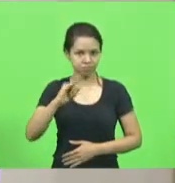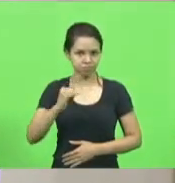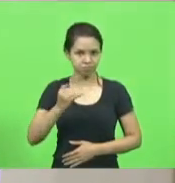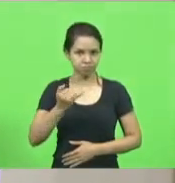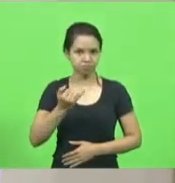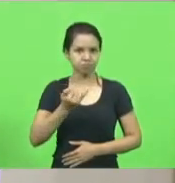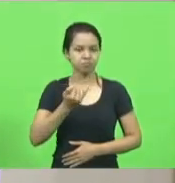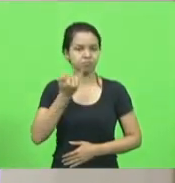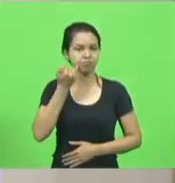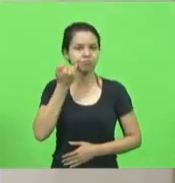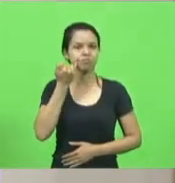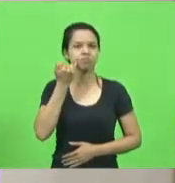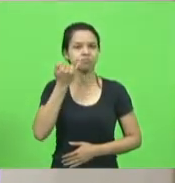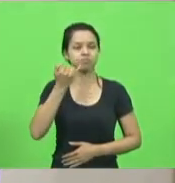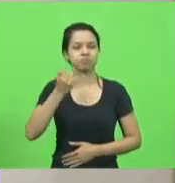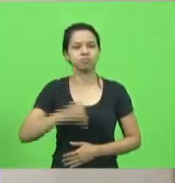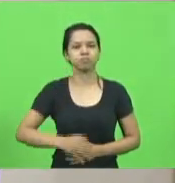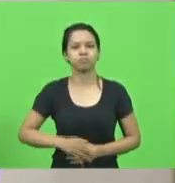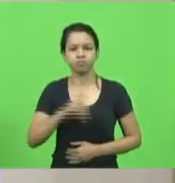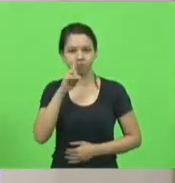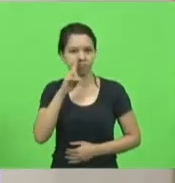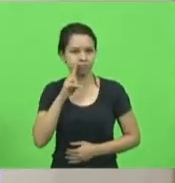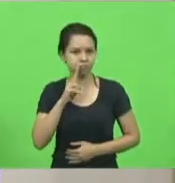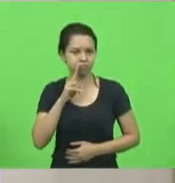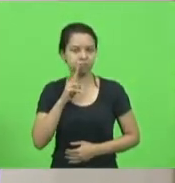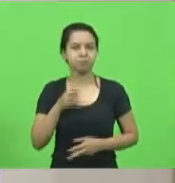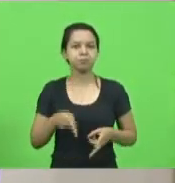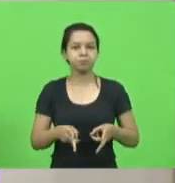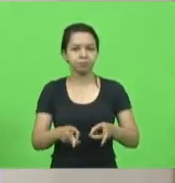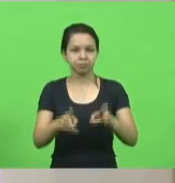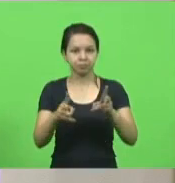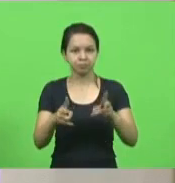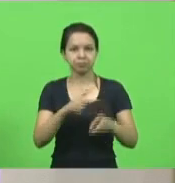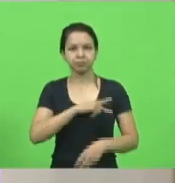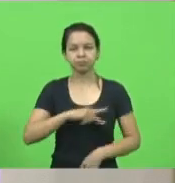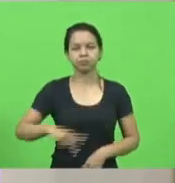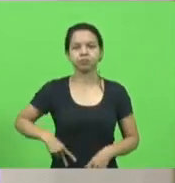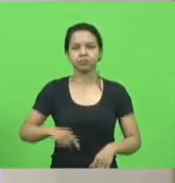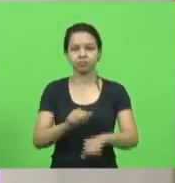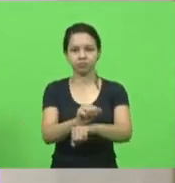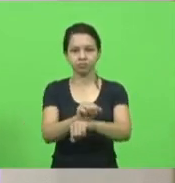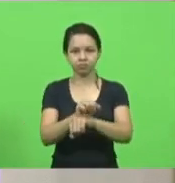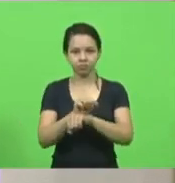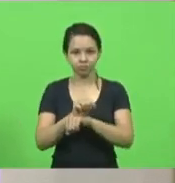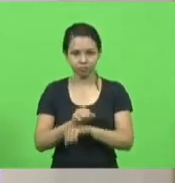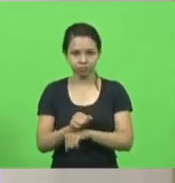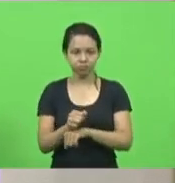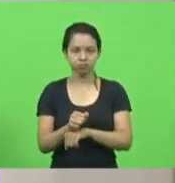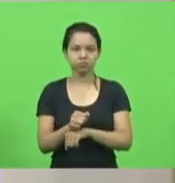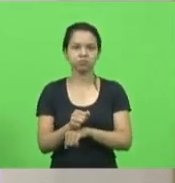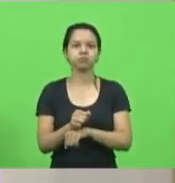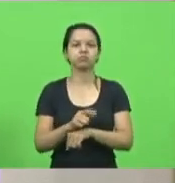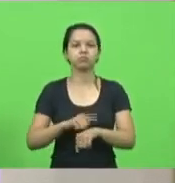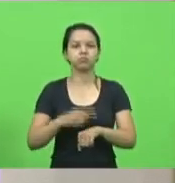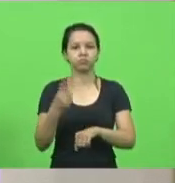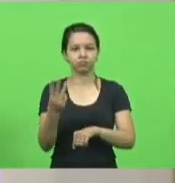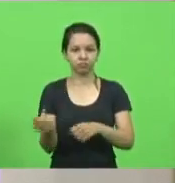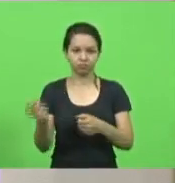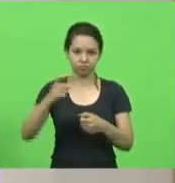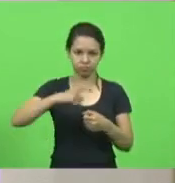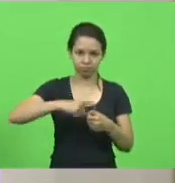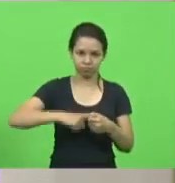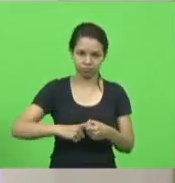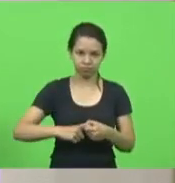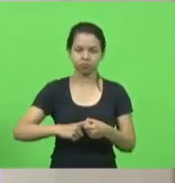Ivan Nates. Ato contínuo, o senhor presidente suspendeu a sessão até às 15 horas. Reaberta a sessão, o senhor presidente adentrou no